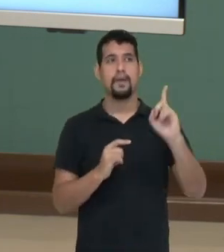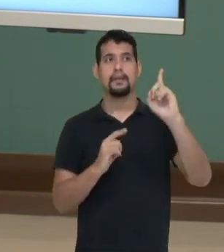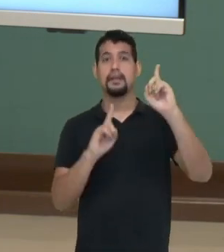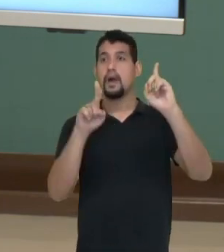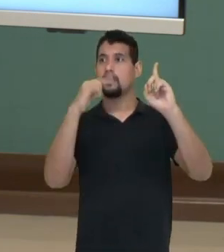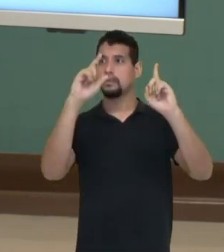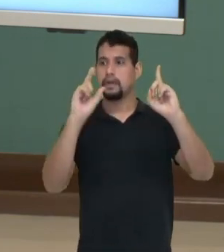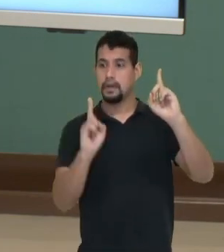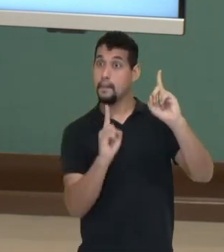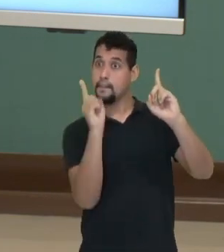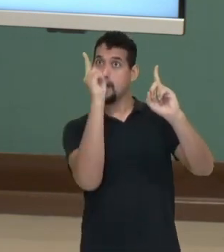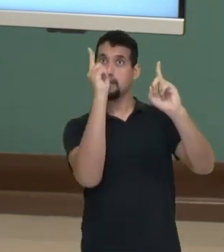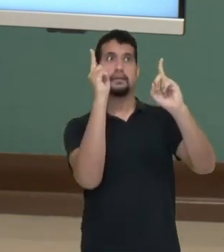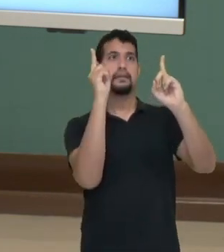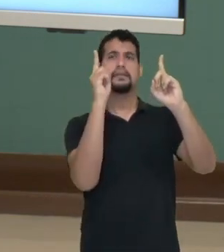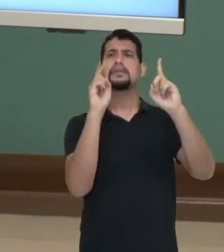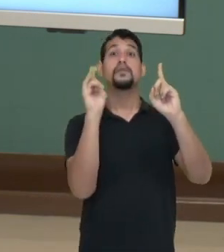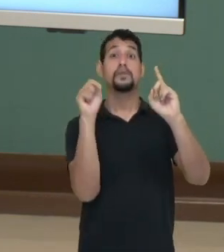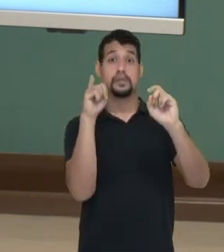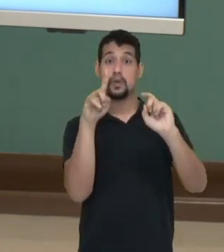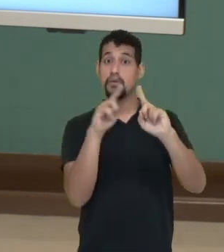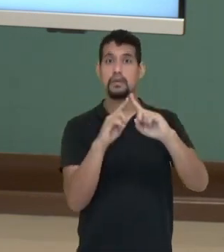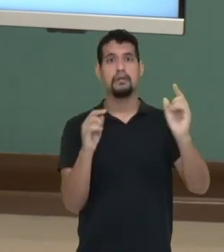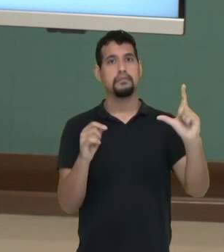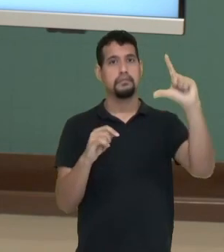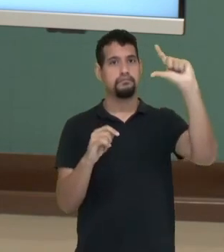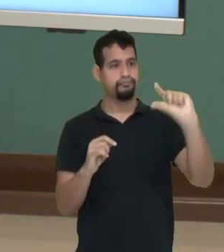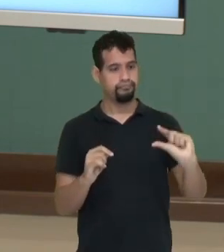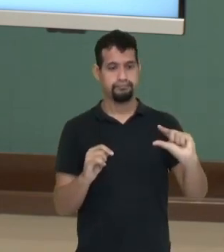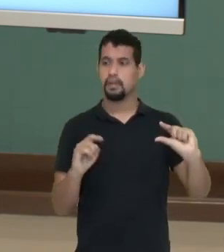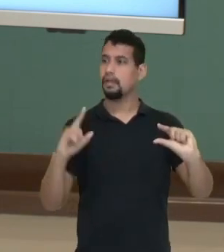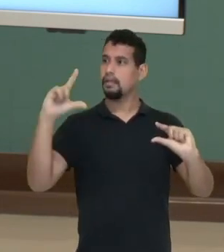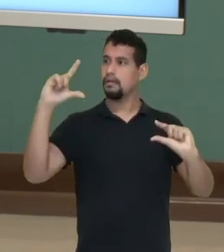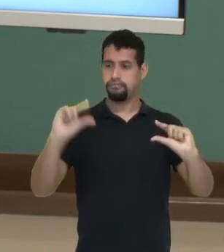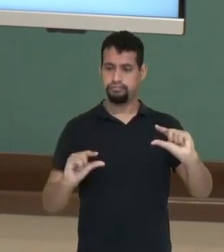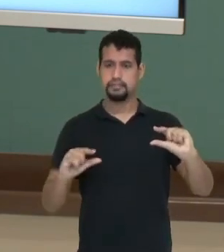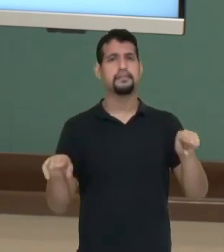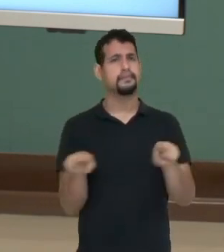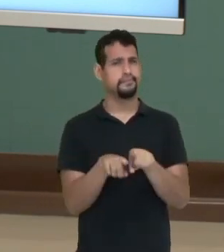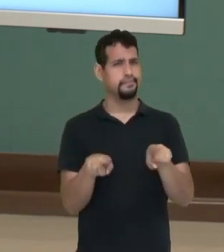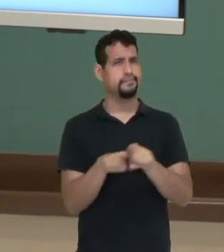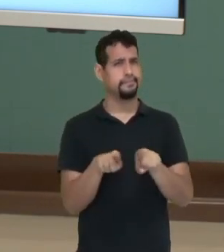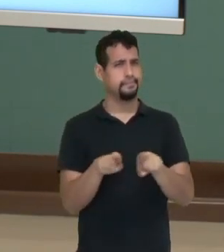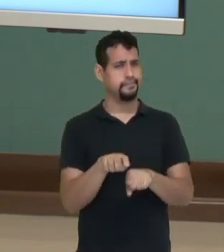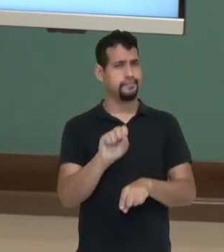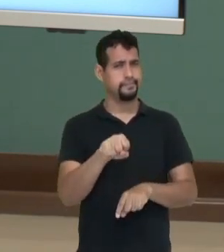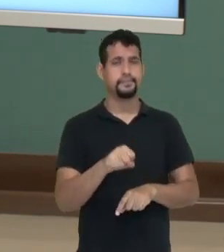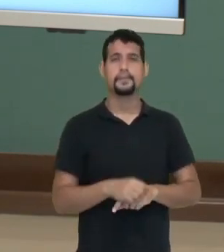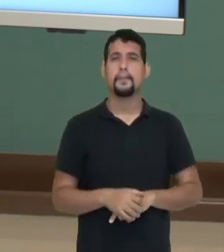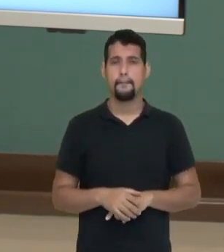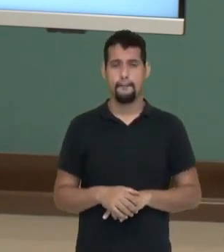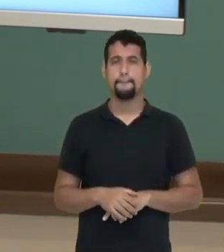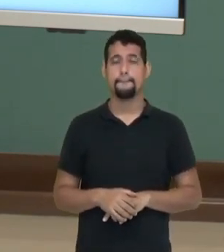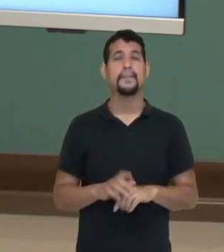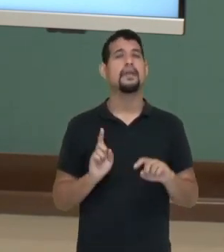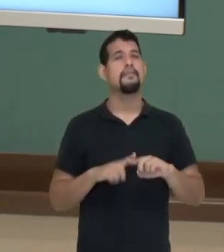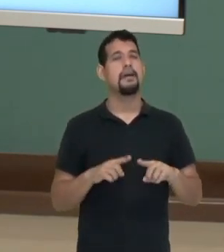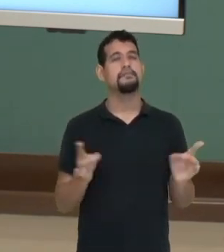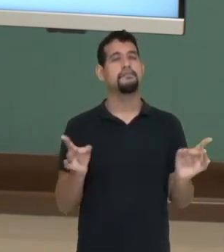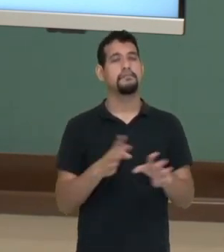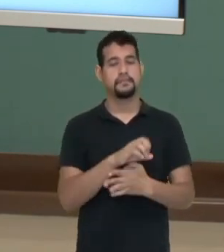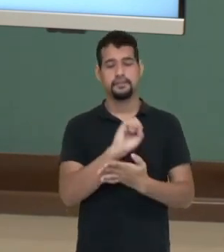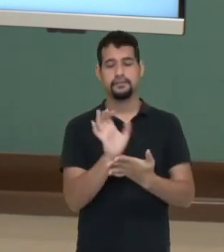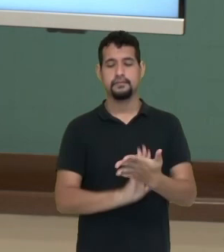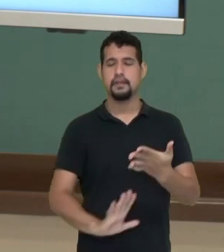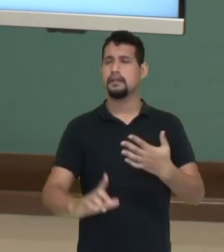outra também aumenta. Se uma diminuir, a outra também vai diminuir, tá bom? E resolvemos problemas